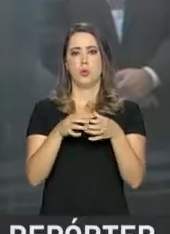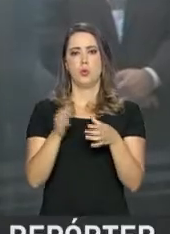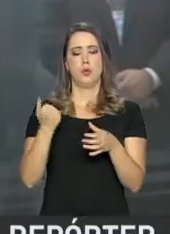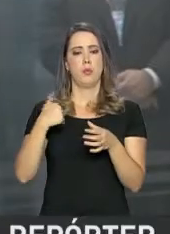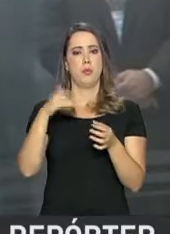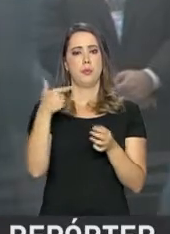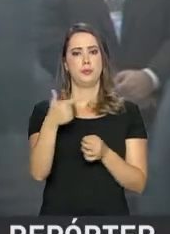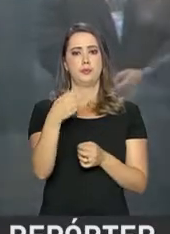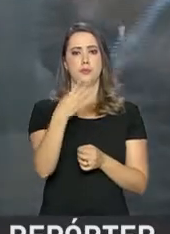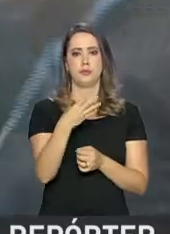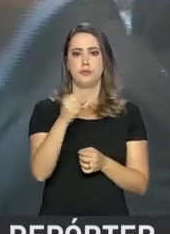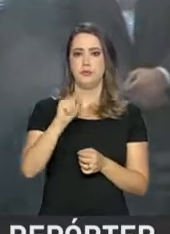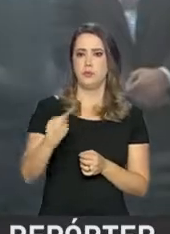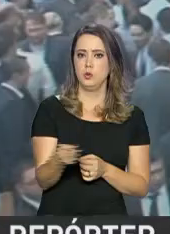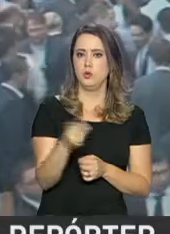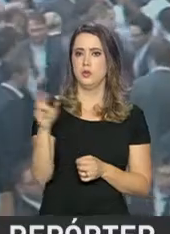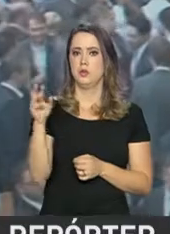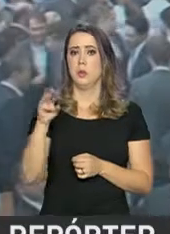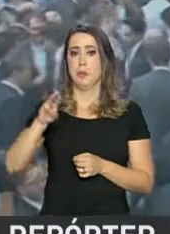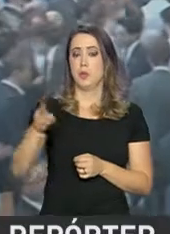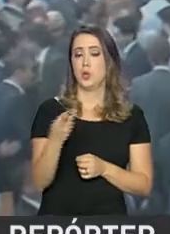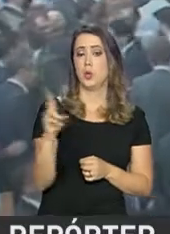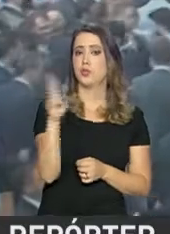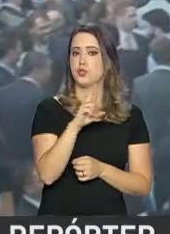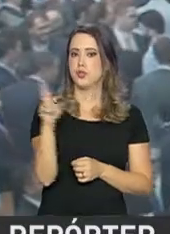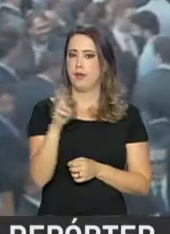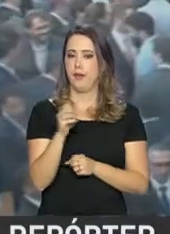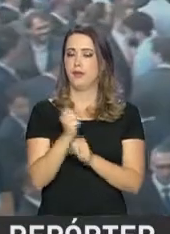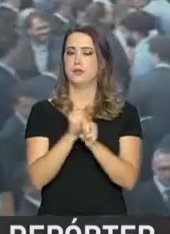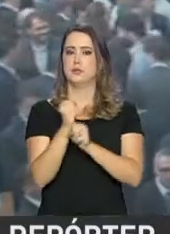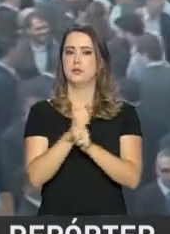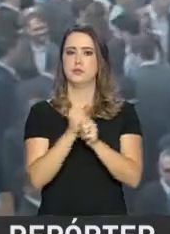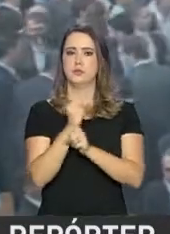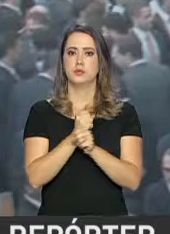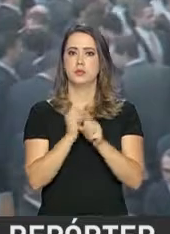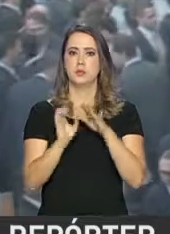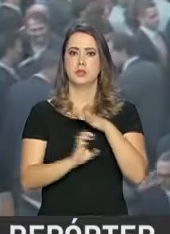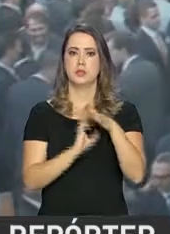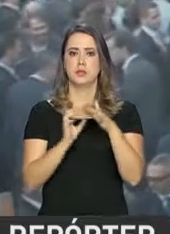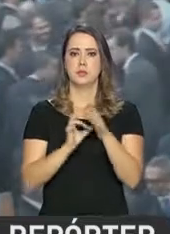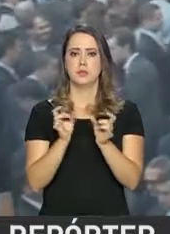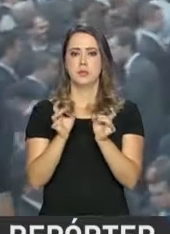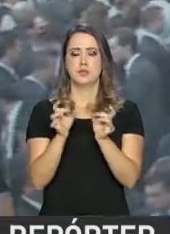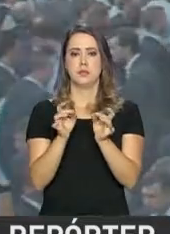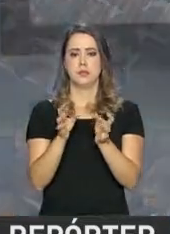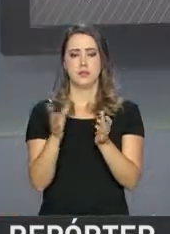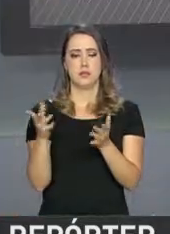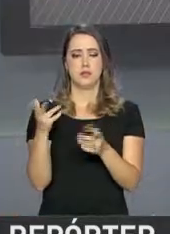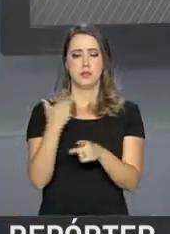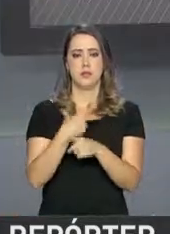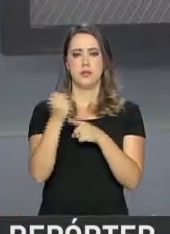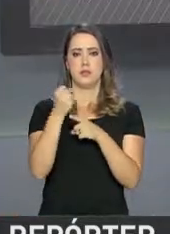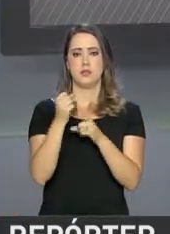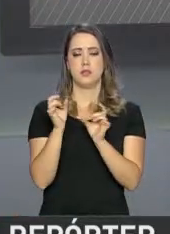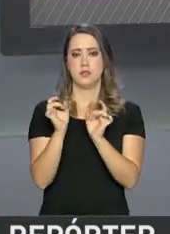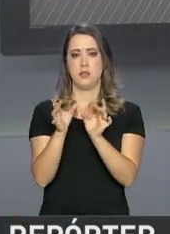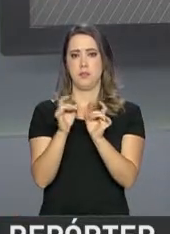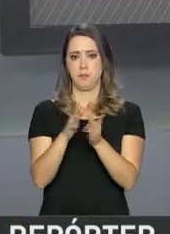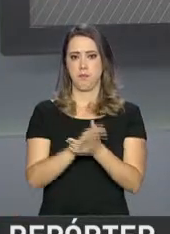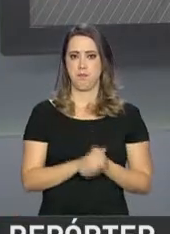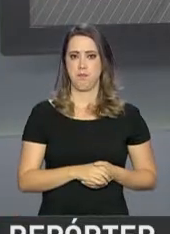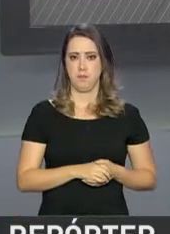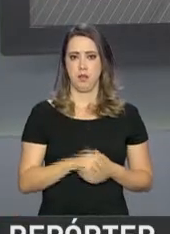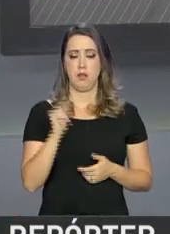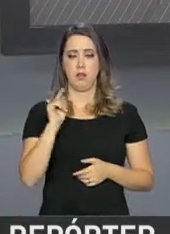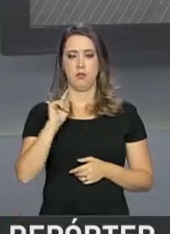240 milhões de reais em receita ao ano para as empresas vencedoras do leilão mais informações nas